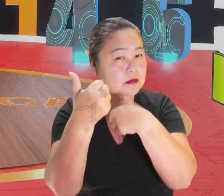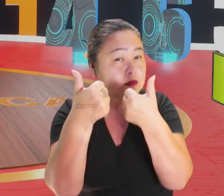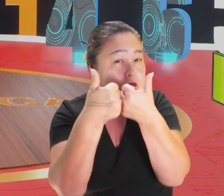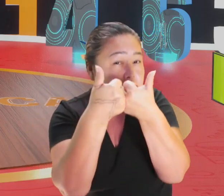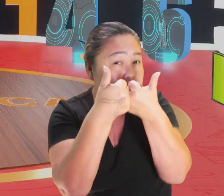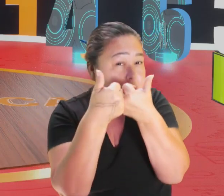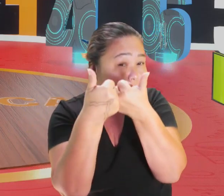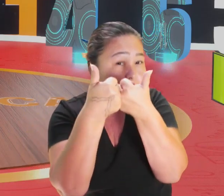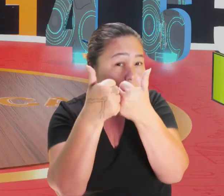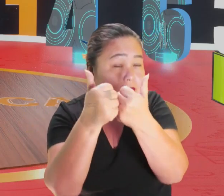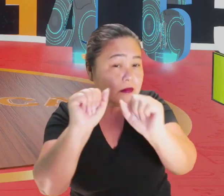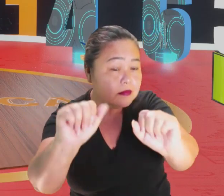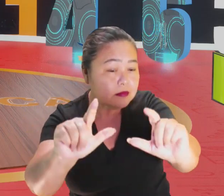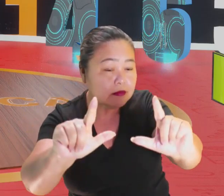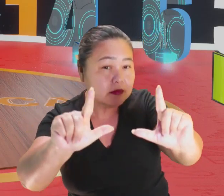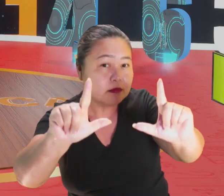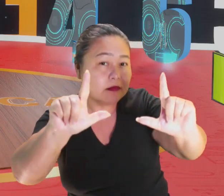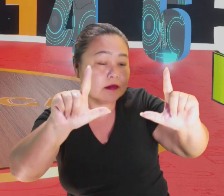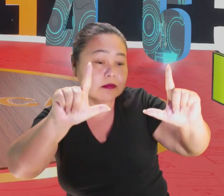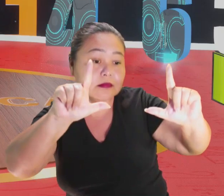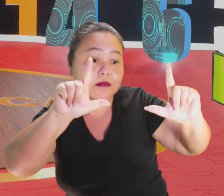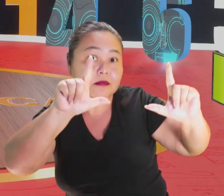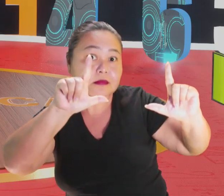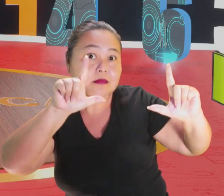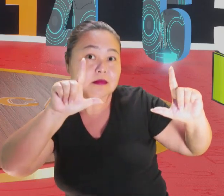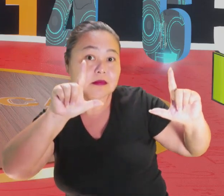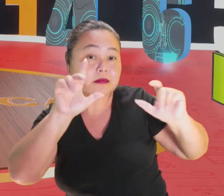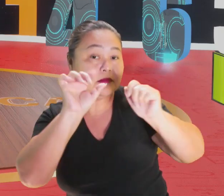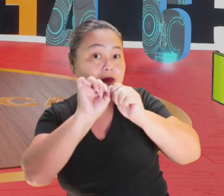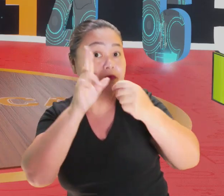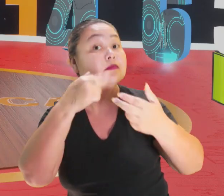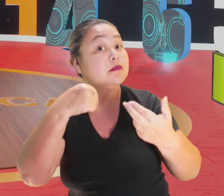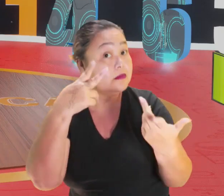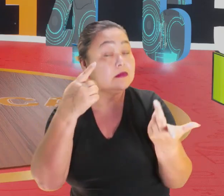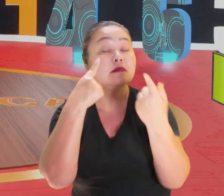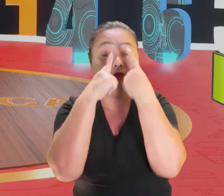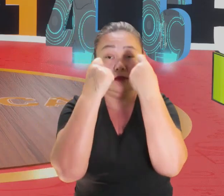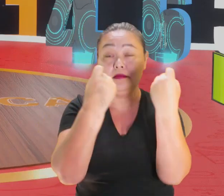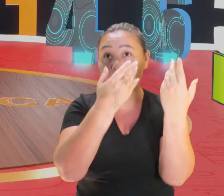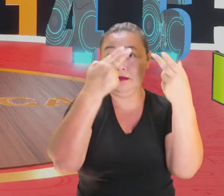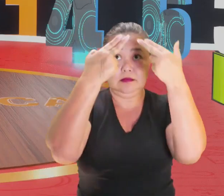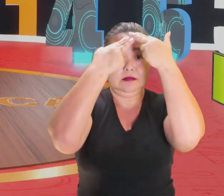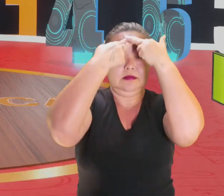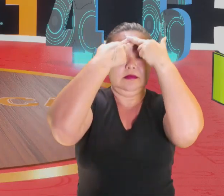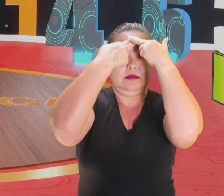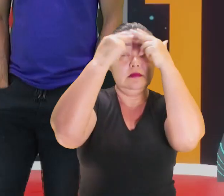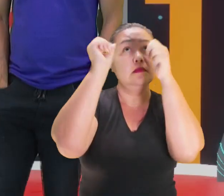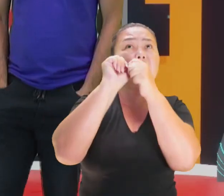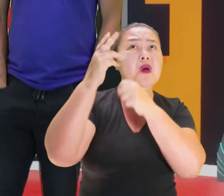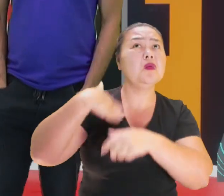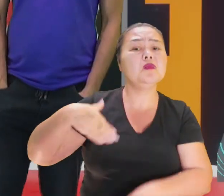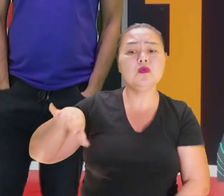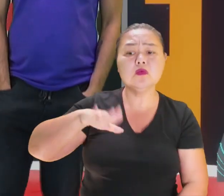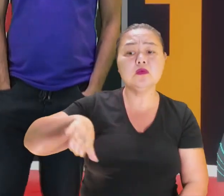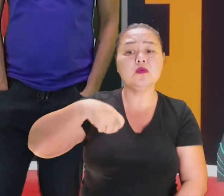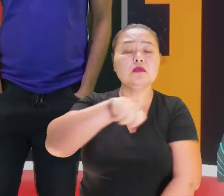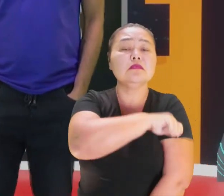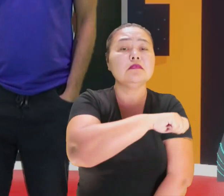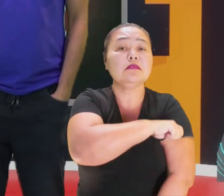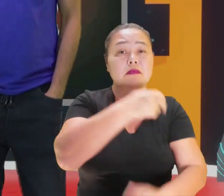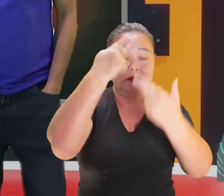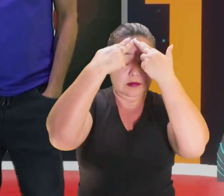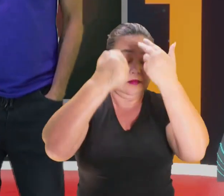Mais pertinho pra gente conversar de pé de orelha. Esse negócio de tirar trauma é um negócio interessante, né? Porque às vezes os meninos vêm traumatizados lá do